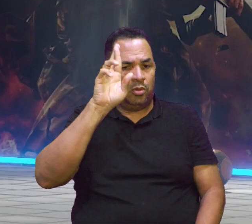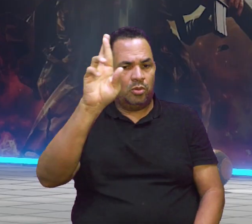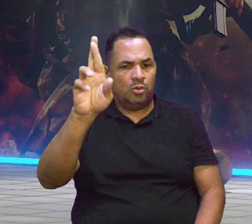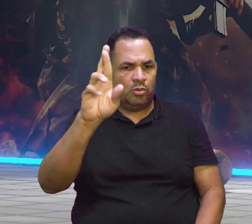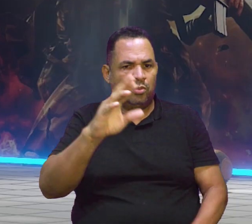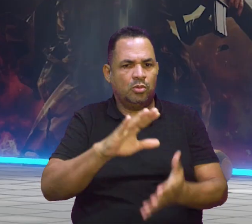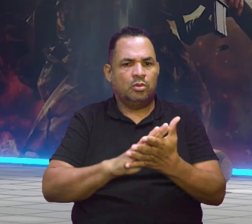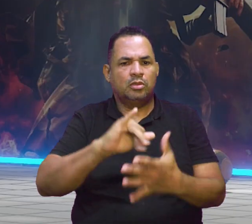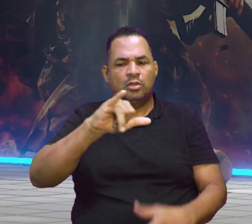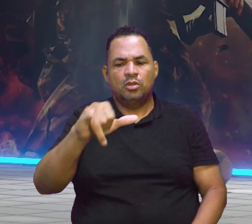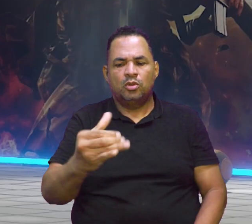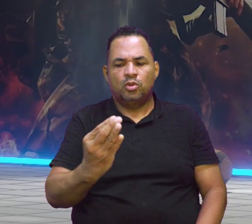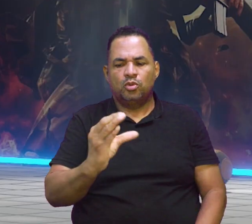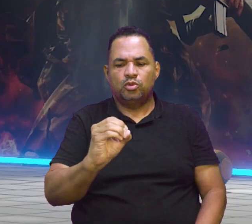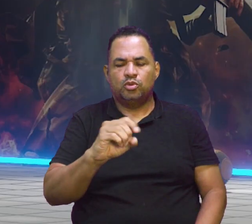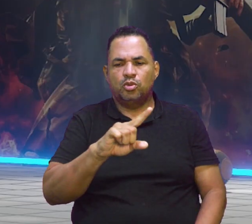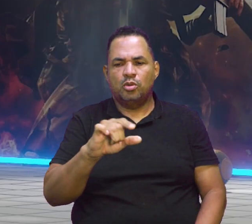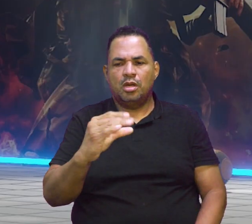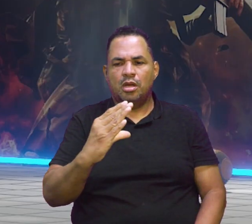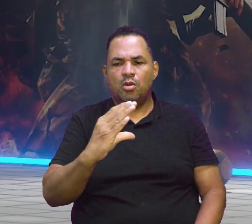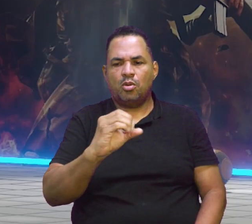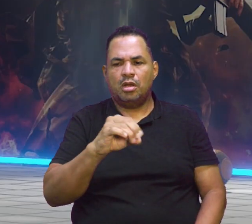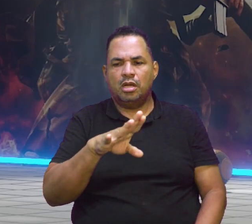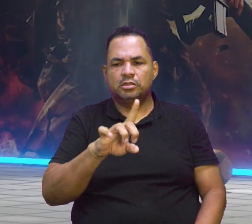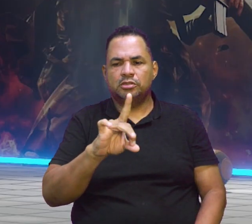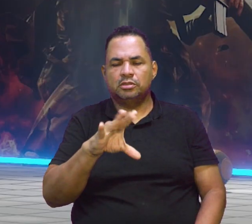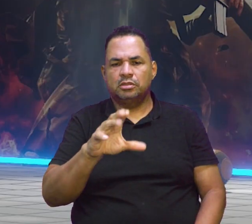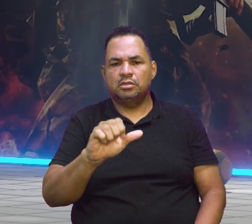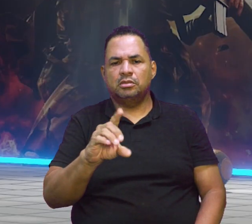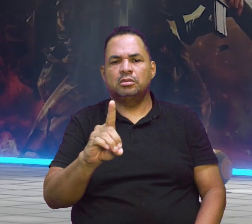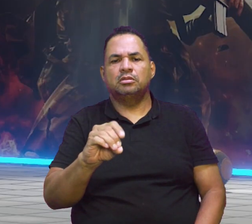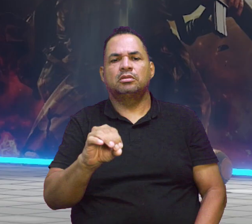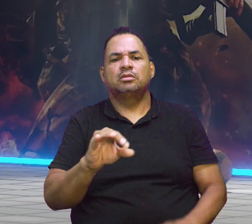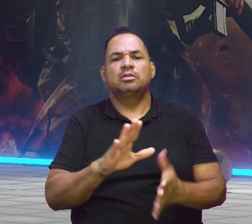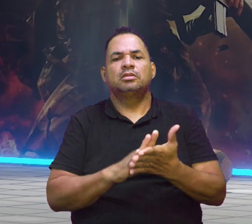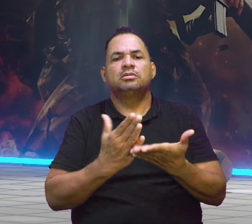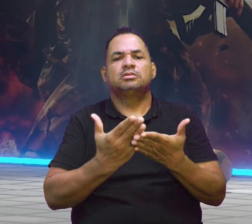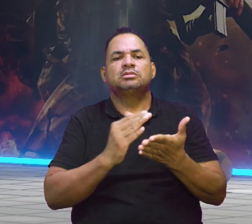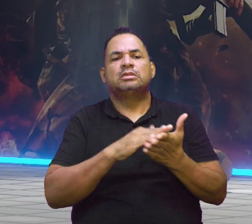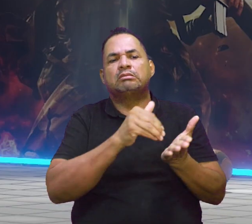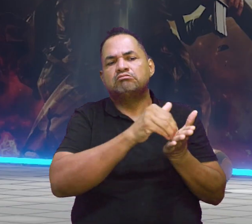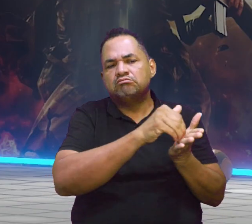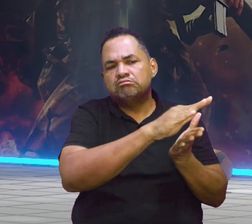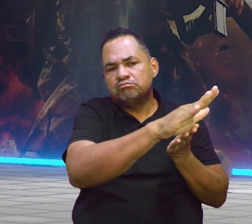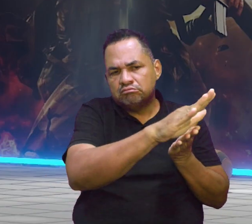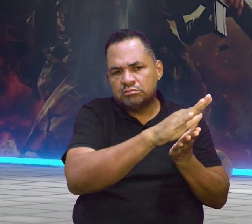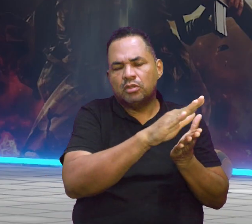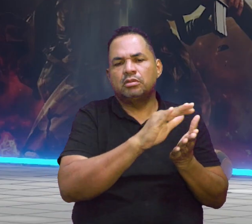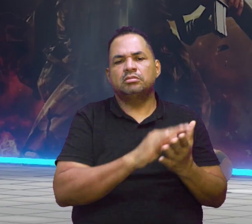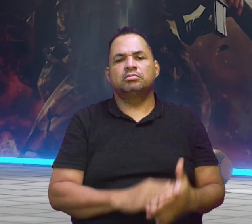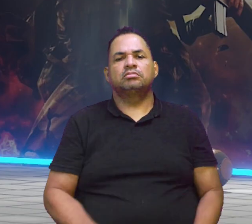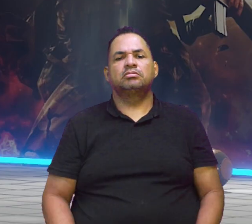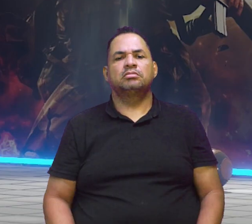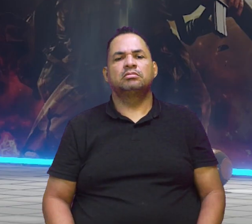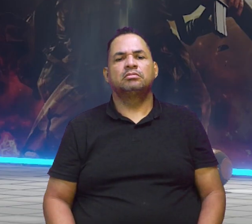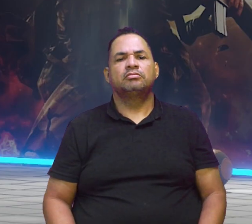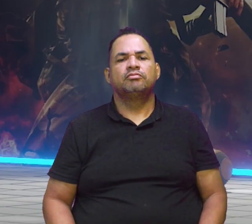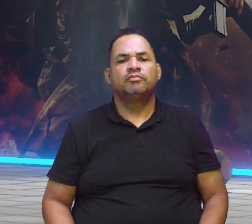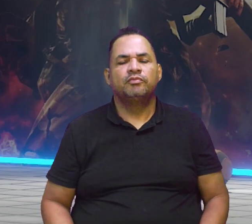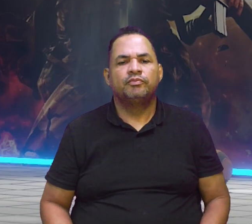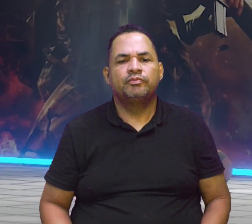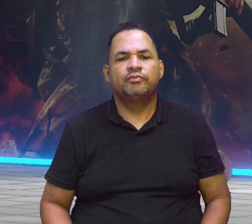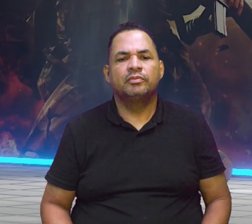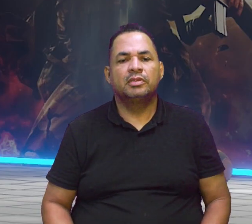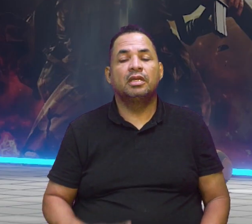Cândido, mais outras pessoas, vão ser exiladas, vão ser mandadas embora. E vão ser mandadas para